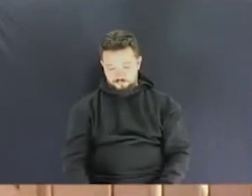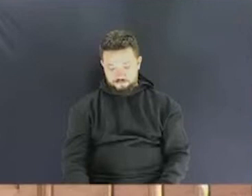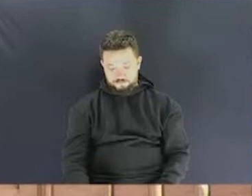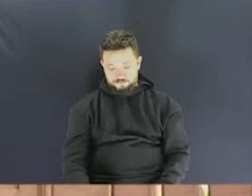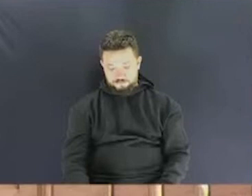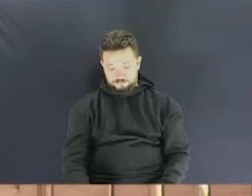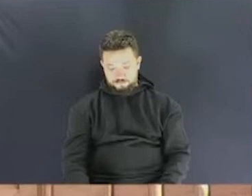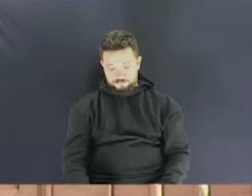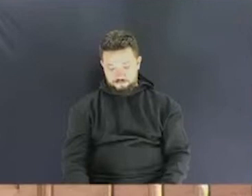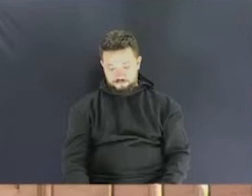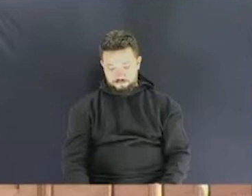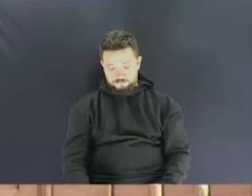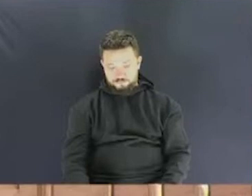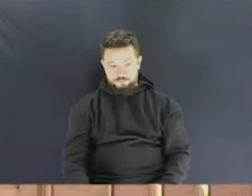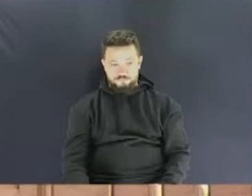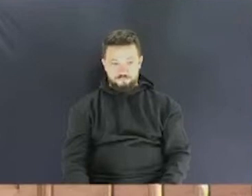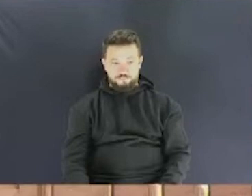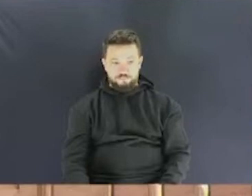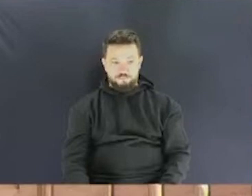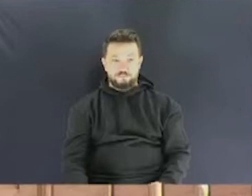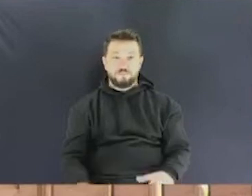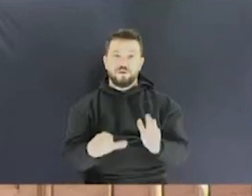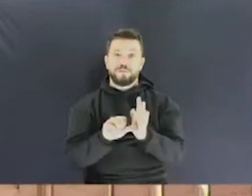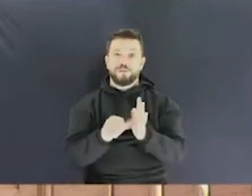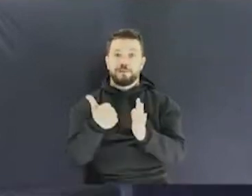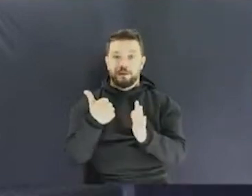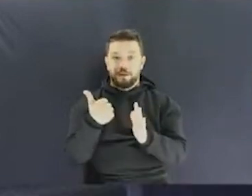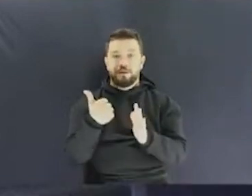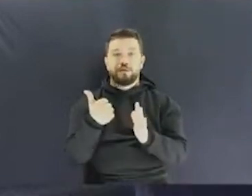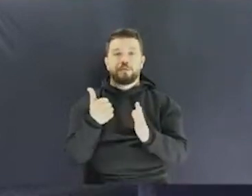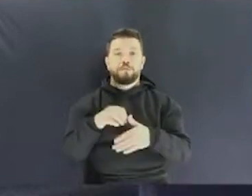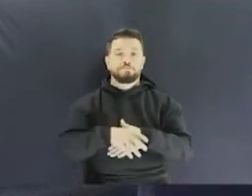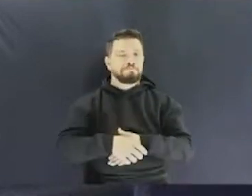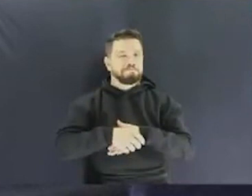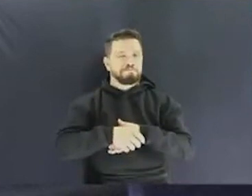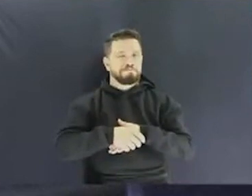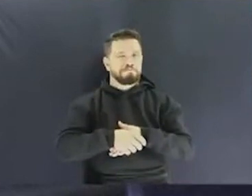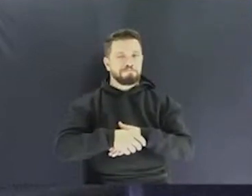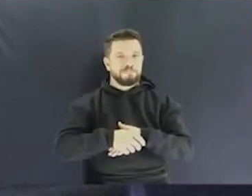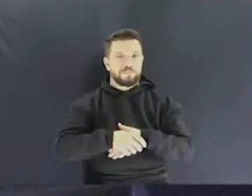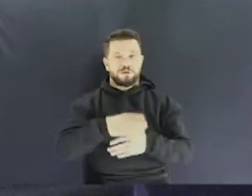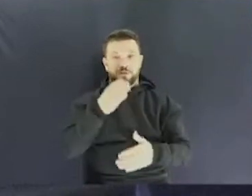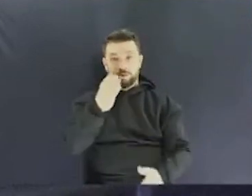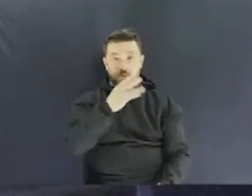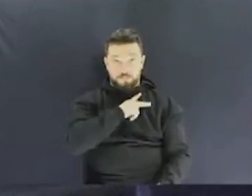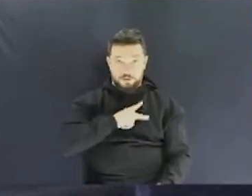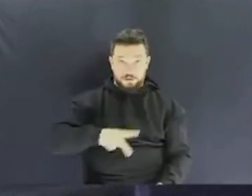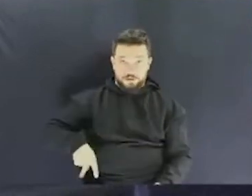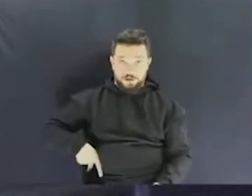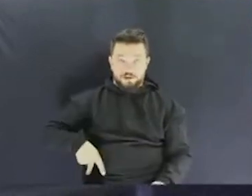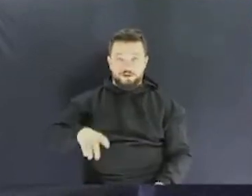dia a todos e todas. Primeiramente, cumprimentar o presidente do IMAP, Alexandre, e também a